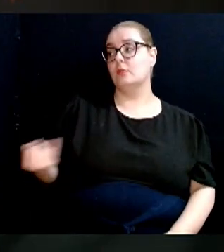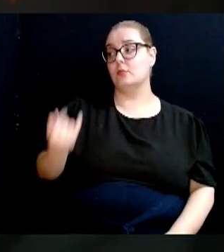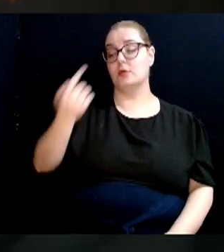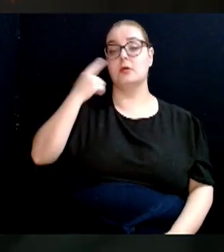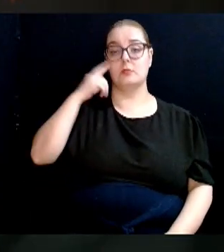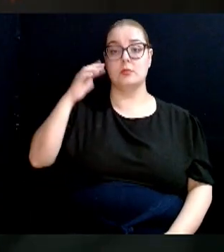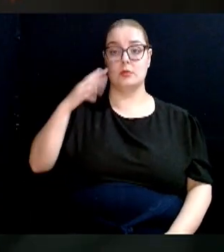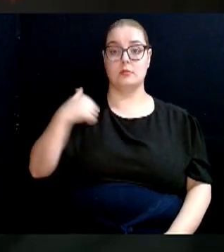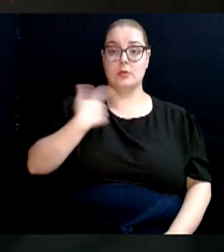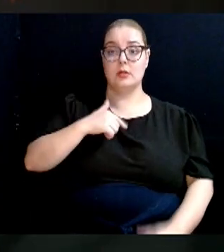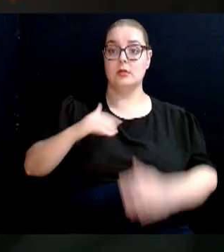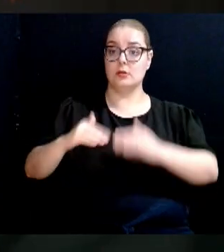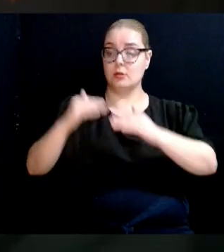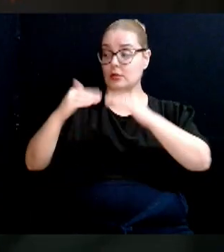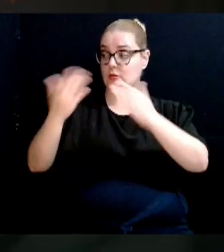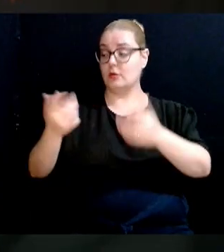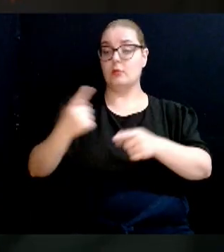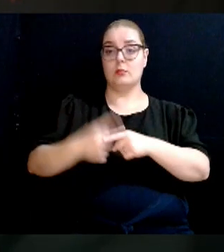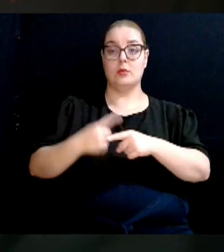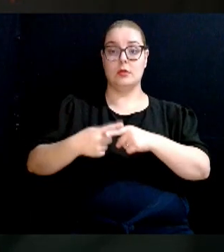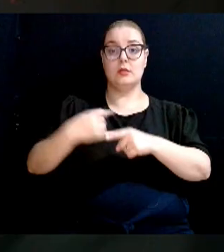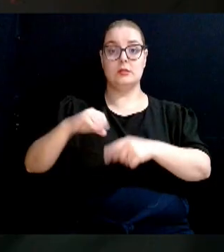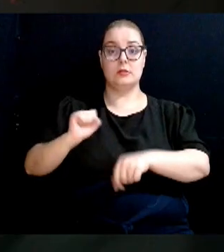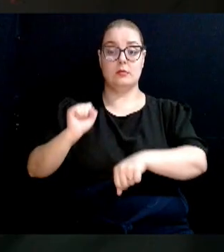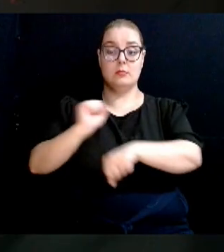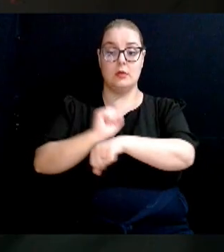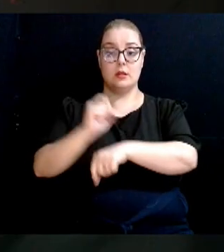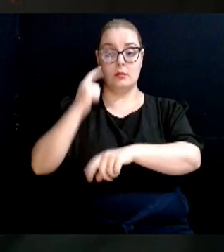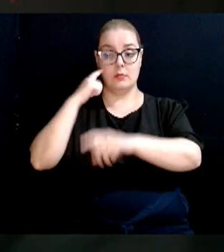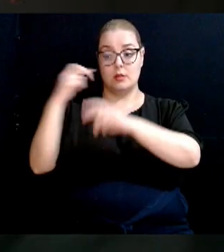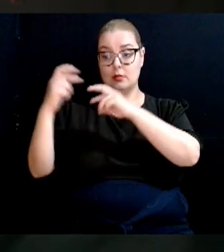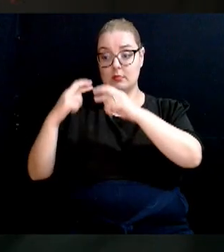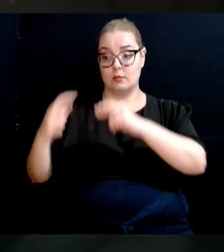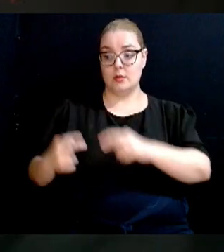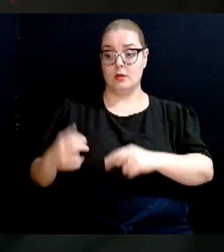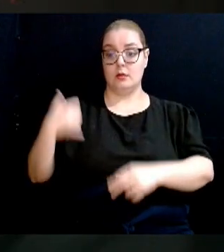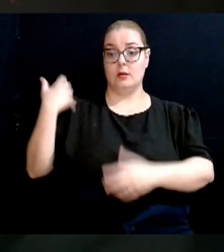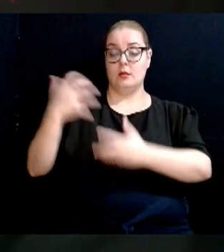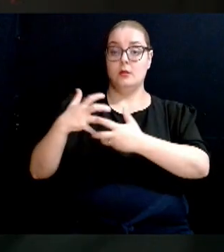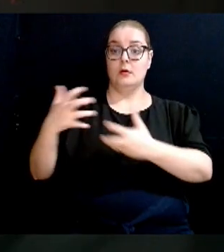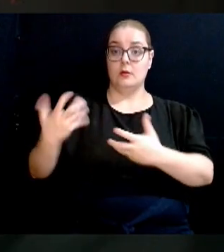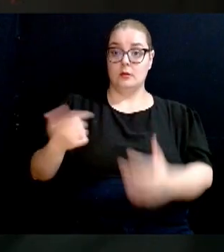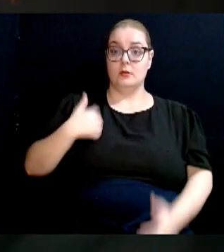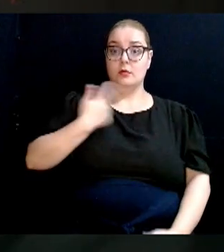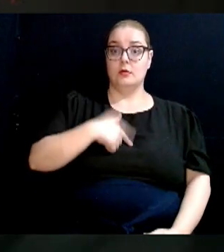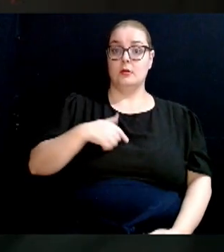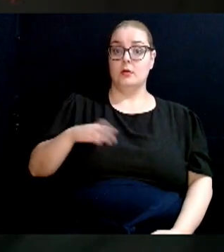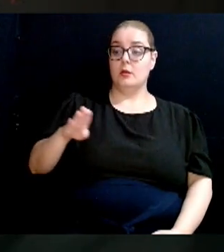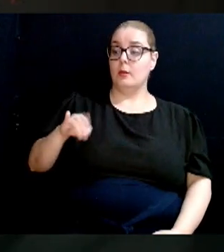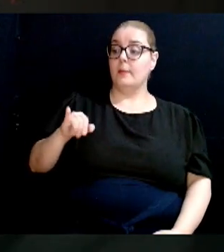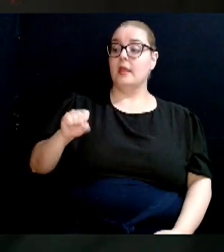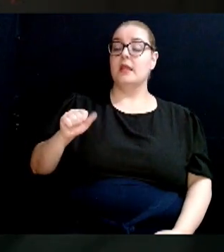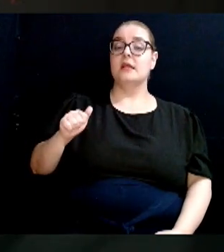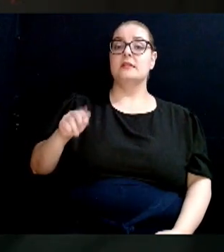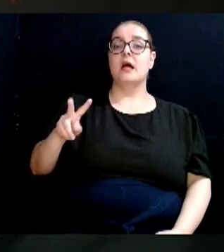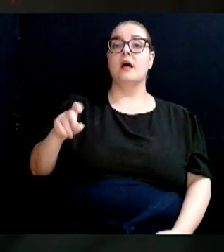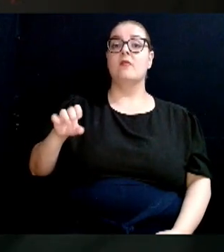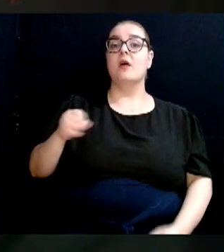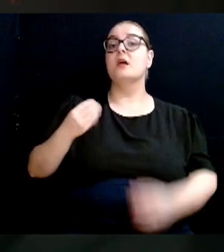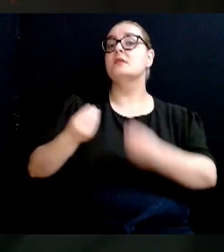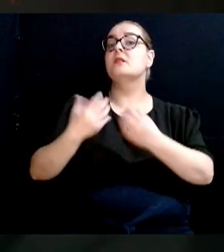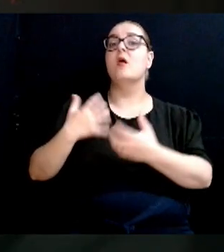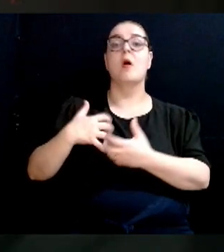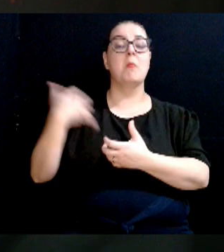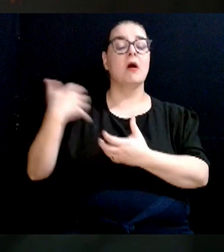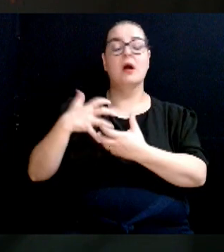evolução, né? Porque se a gente para analisar o envelhecimento dos nossos bisavós, como foi? O envelhecimento